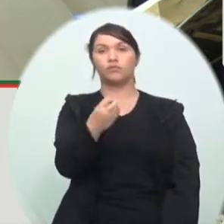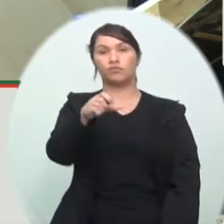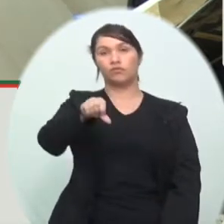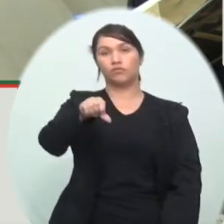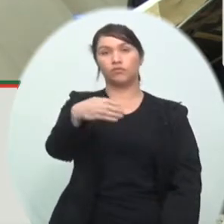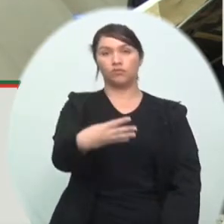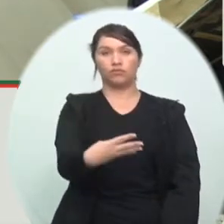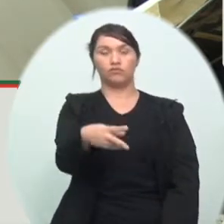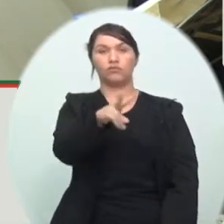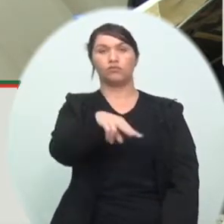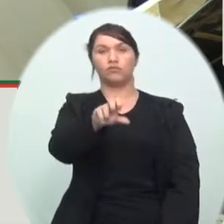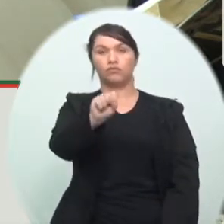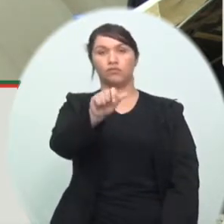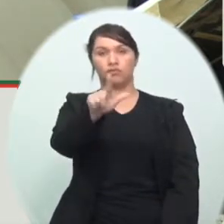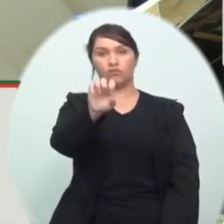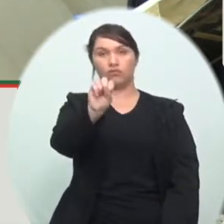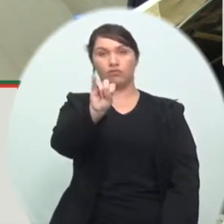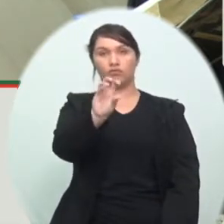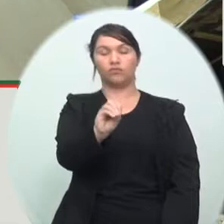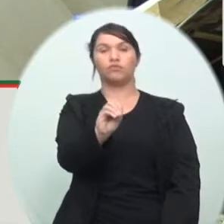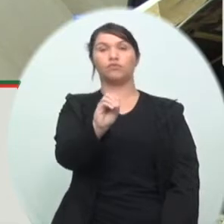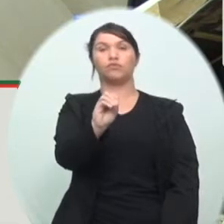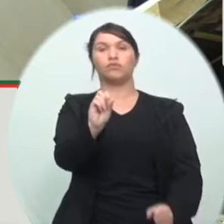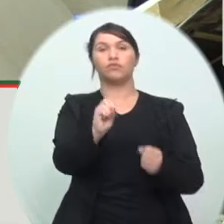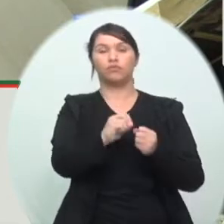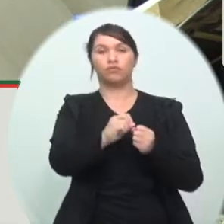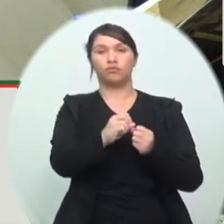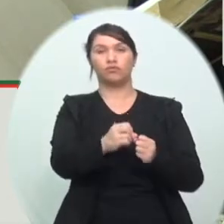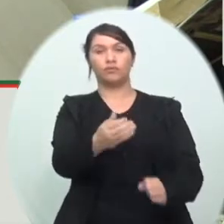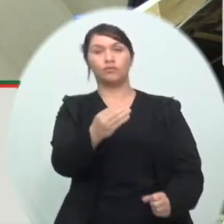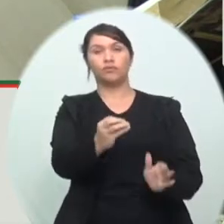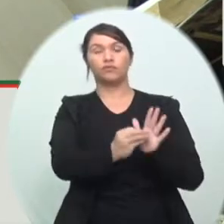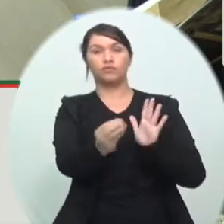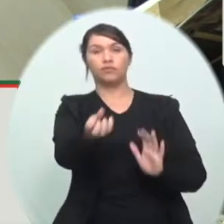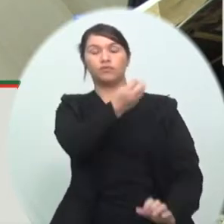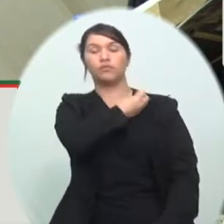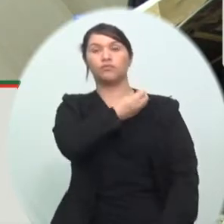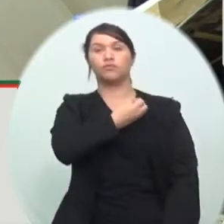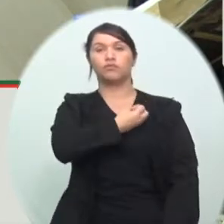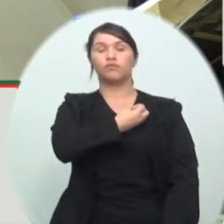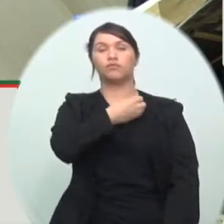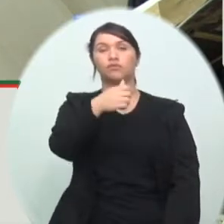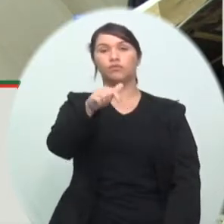PL 094/18, de autoria do vereador Salésio Lima. Indicação número